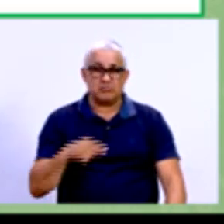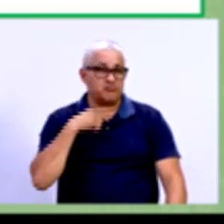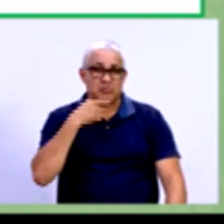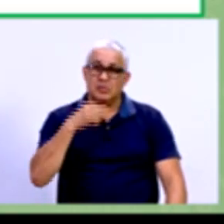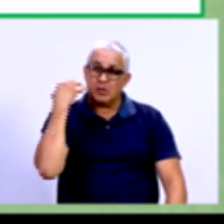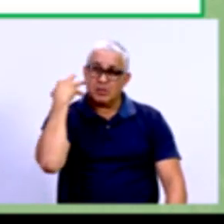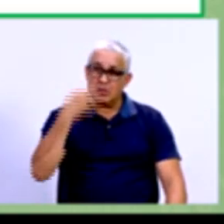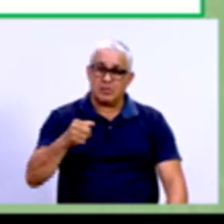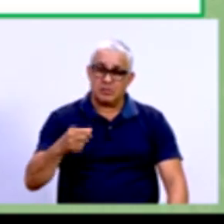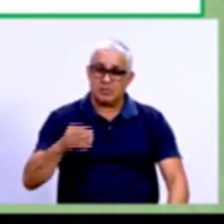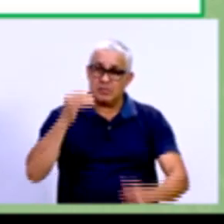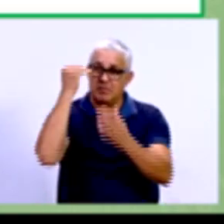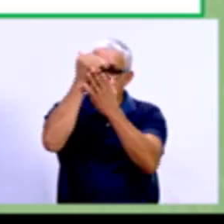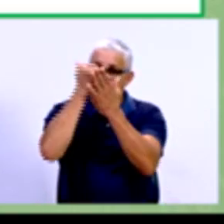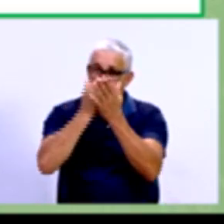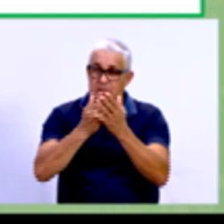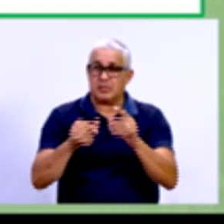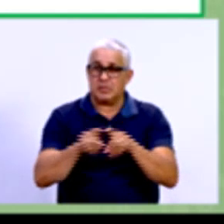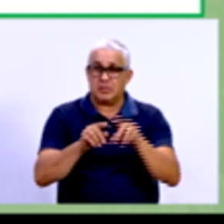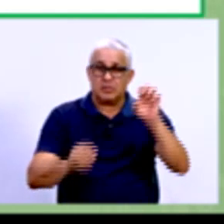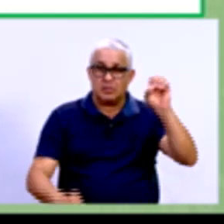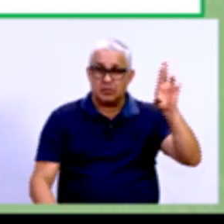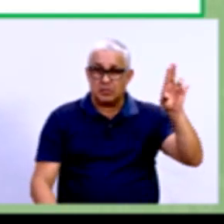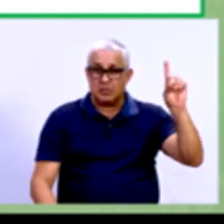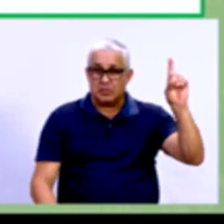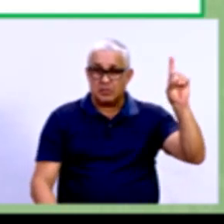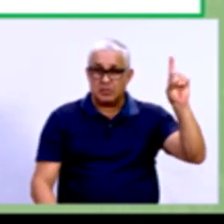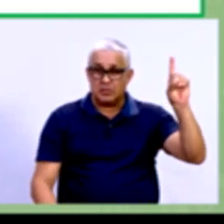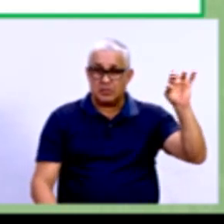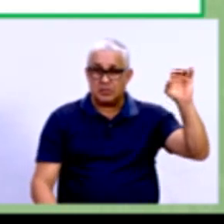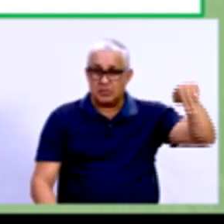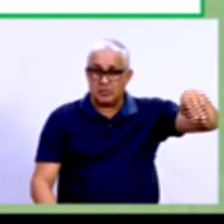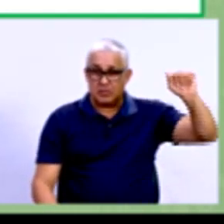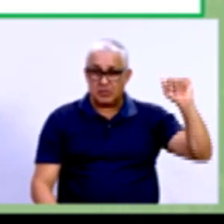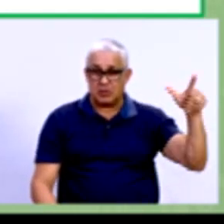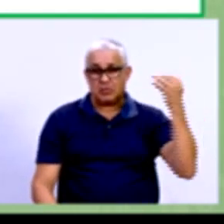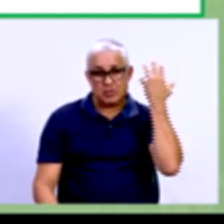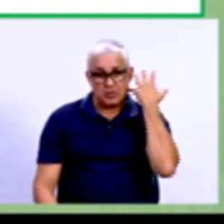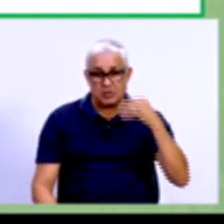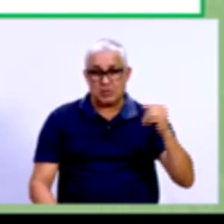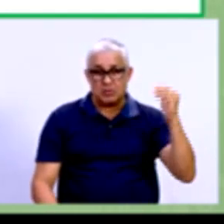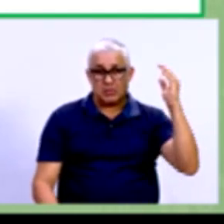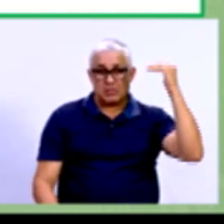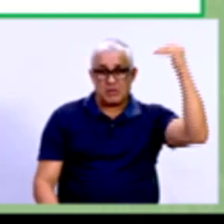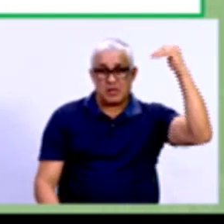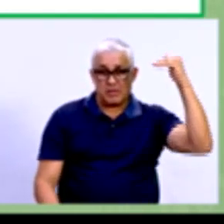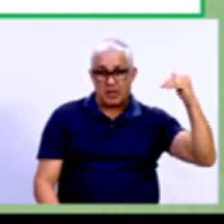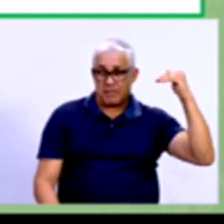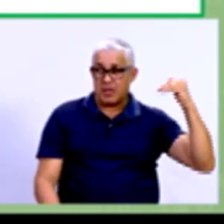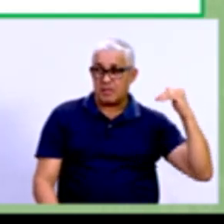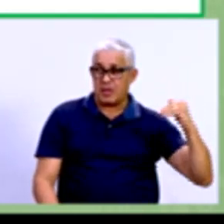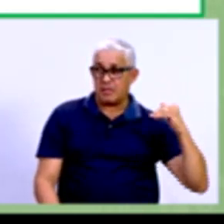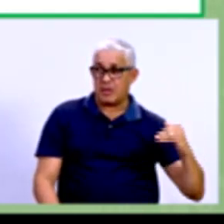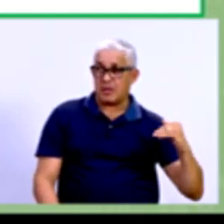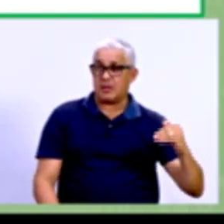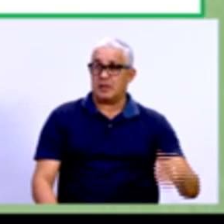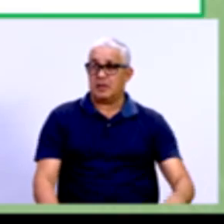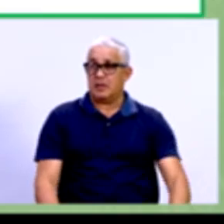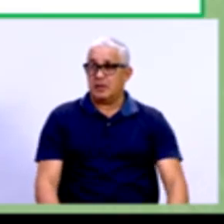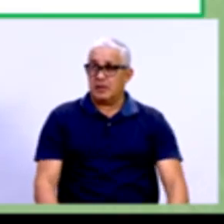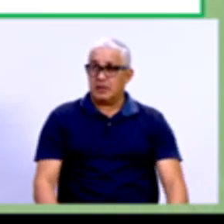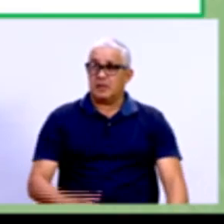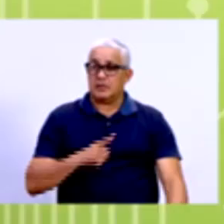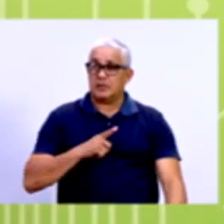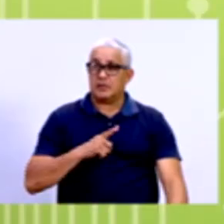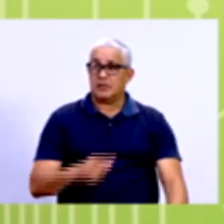seus valores. E ordinal, que apresenta uma ordenação natural, indicando a intensidade crescente da realização. Então, a